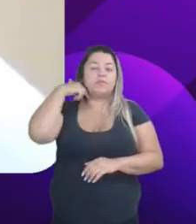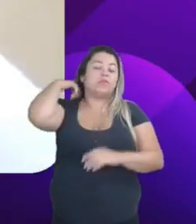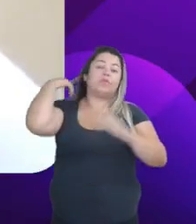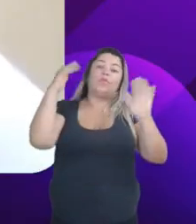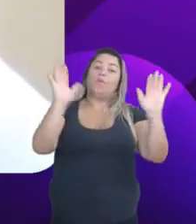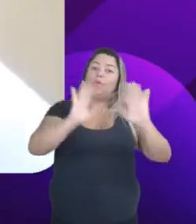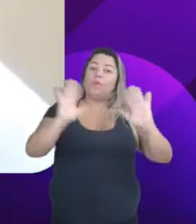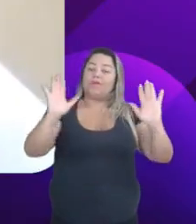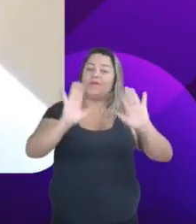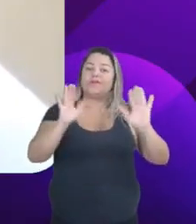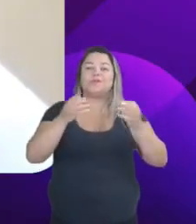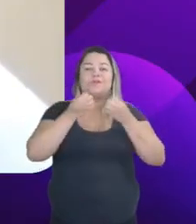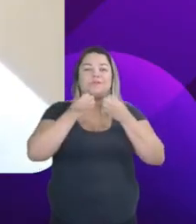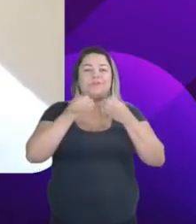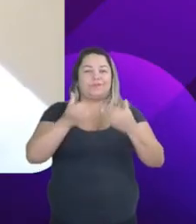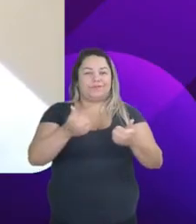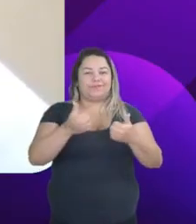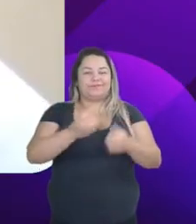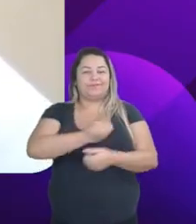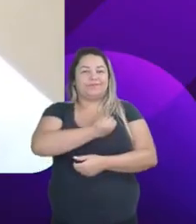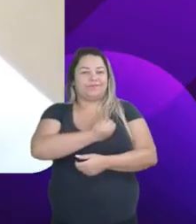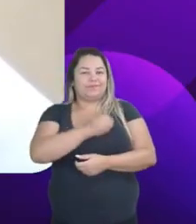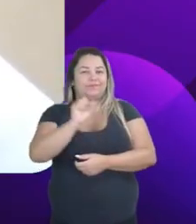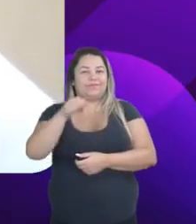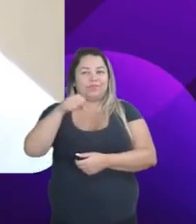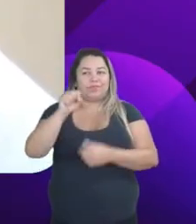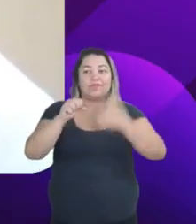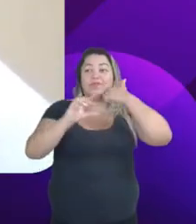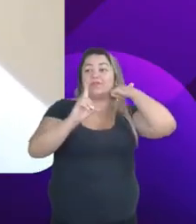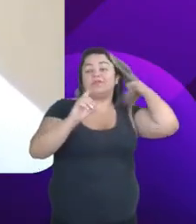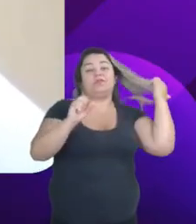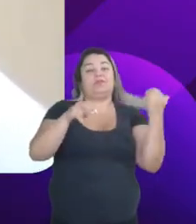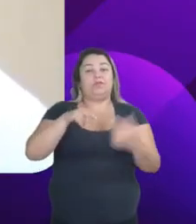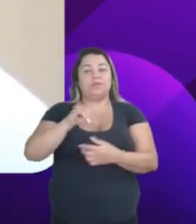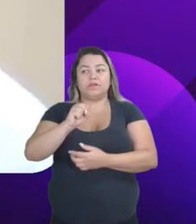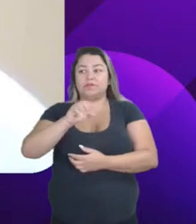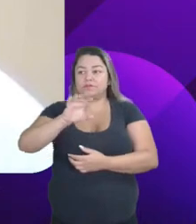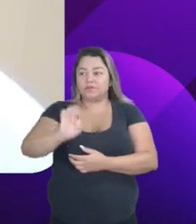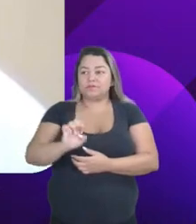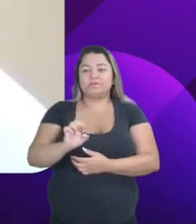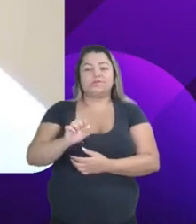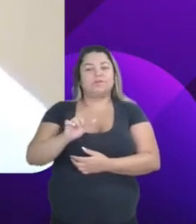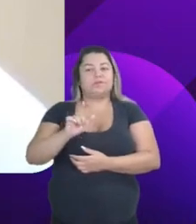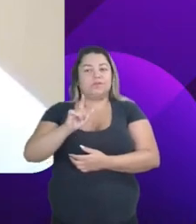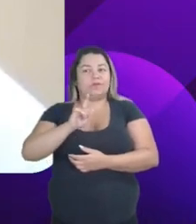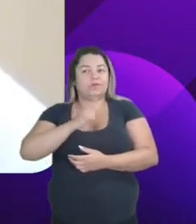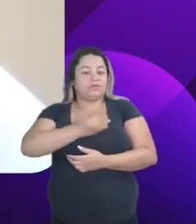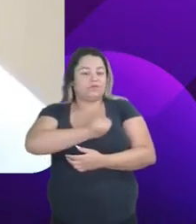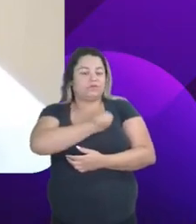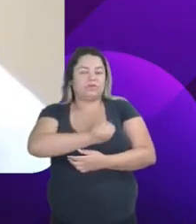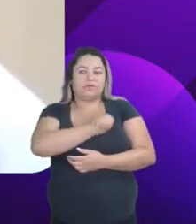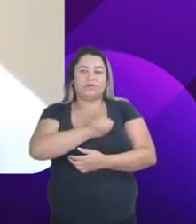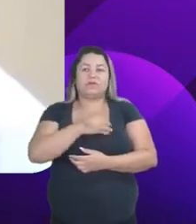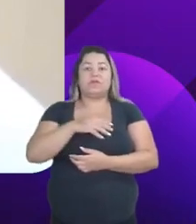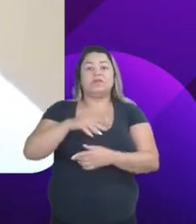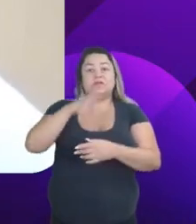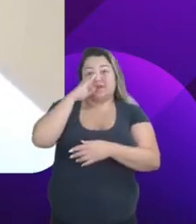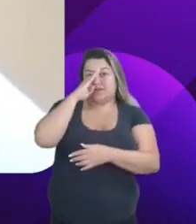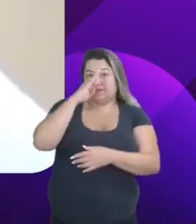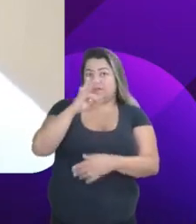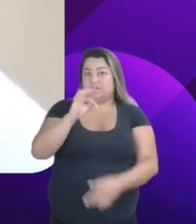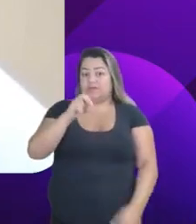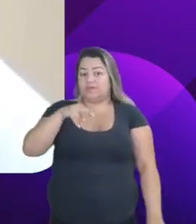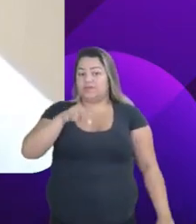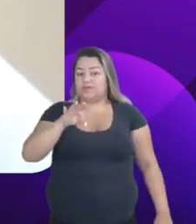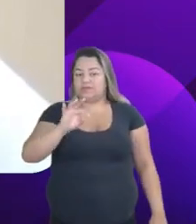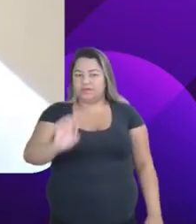Olá, tudo bem com vocês? Espero que sim. Eu sou Denise Santiago, estou Tenente Coronel da Polícia Militar do Estado da